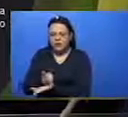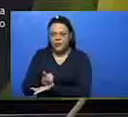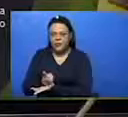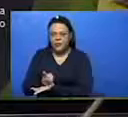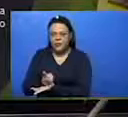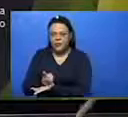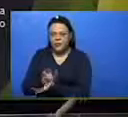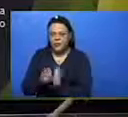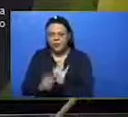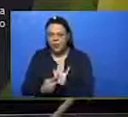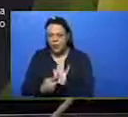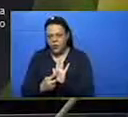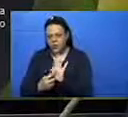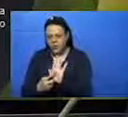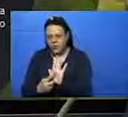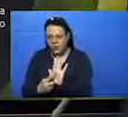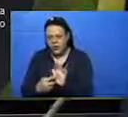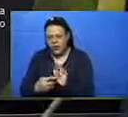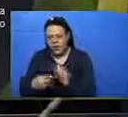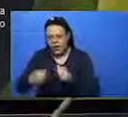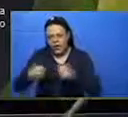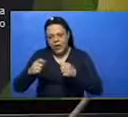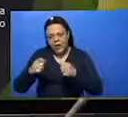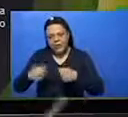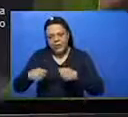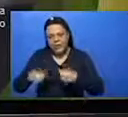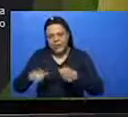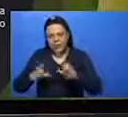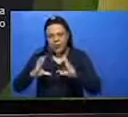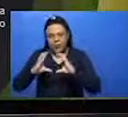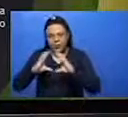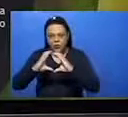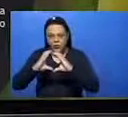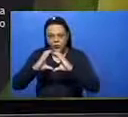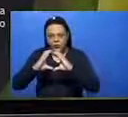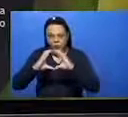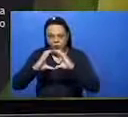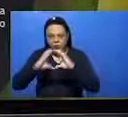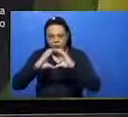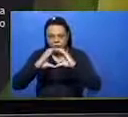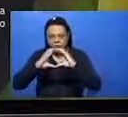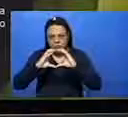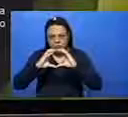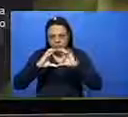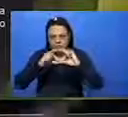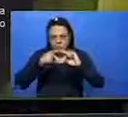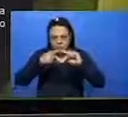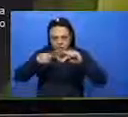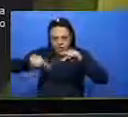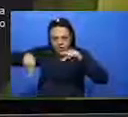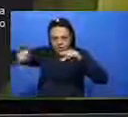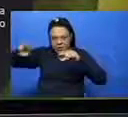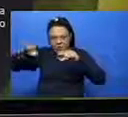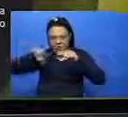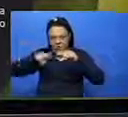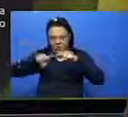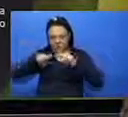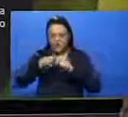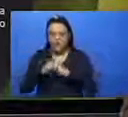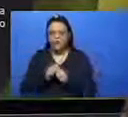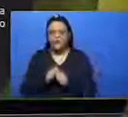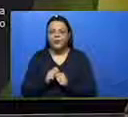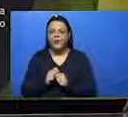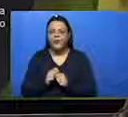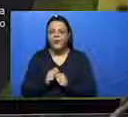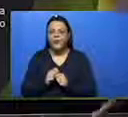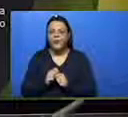gráfico de setores, ele tem como base um círculo. Ó, no terceiro exemplo, está só a figura plana do